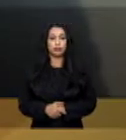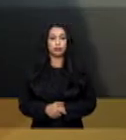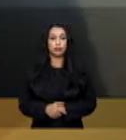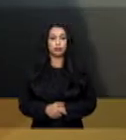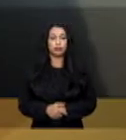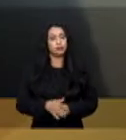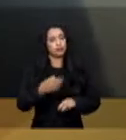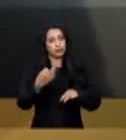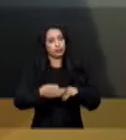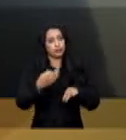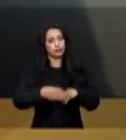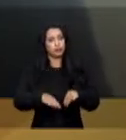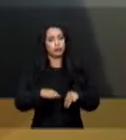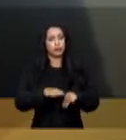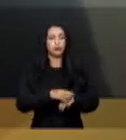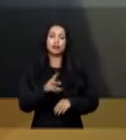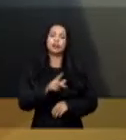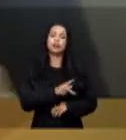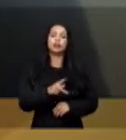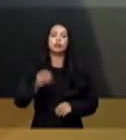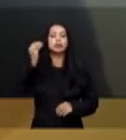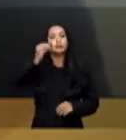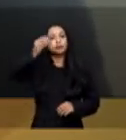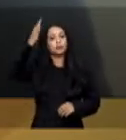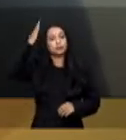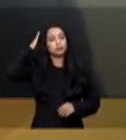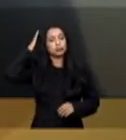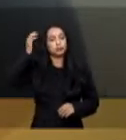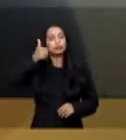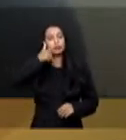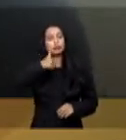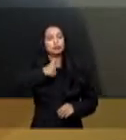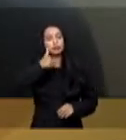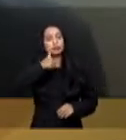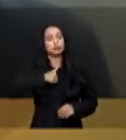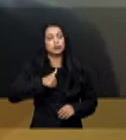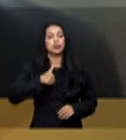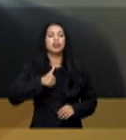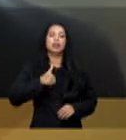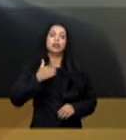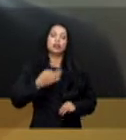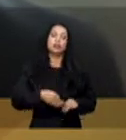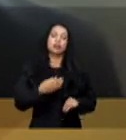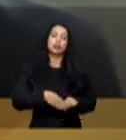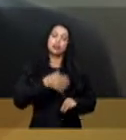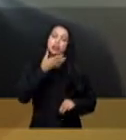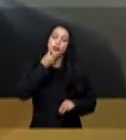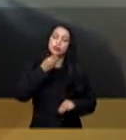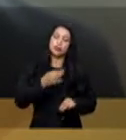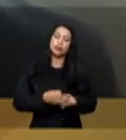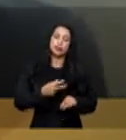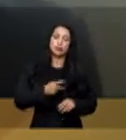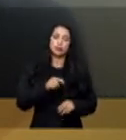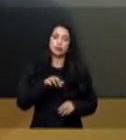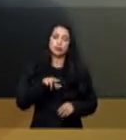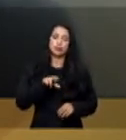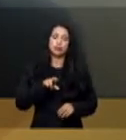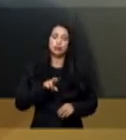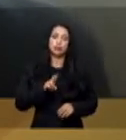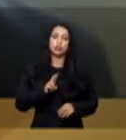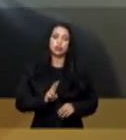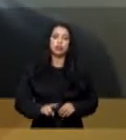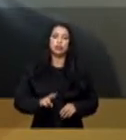Eminente ministro-presidente, ministro Luiz Fux, eminentes senhoras ministras, eminentes senhores ministros, eminente procurador-geral da